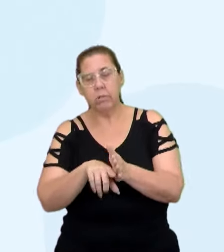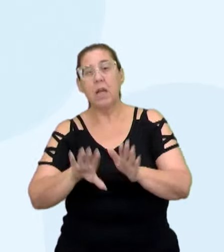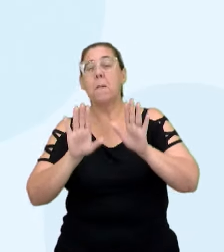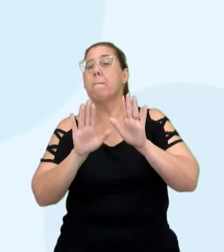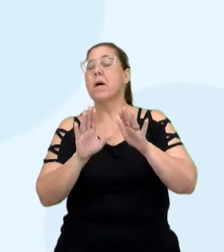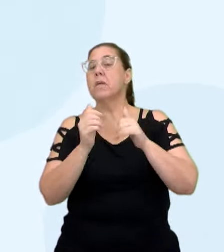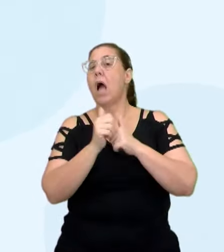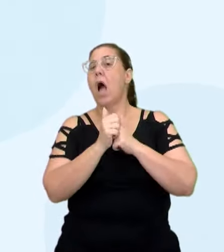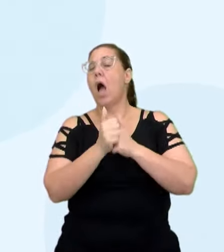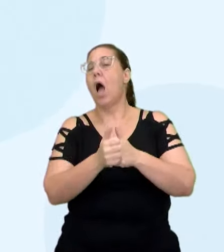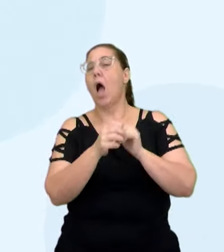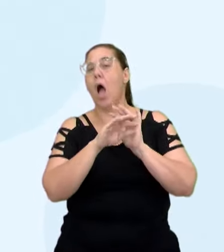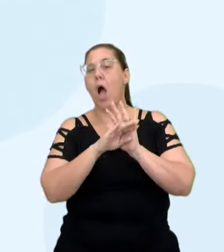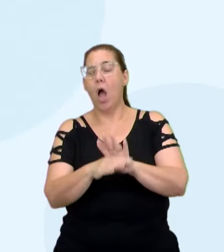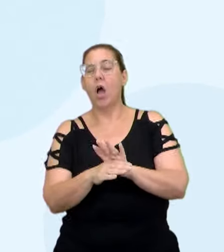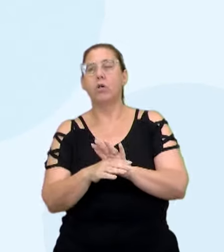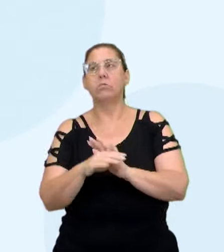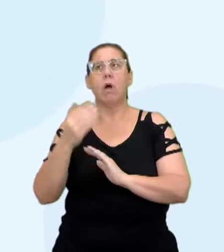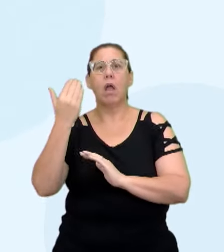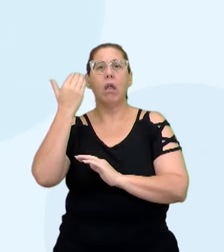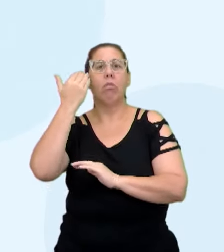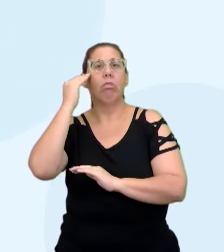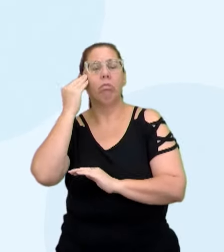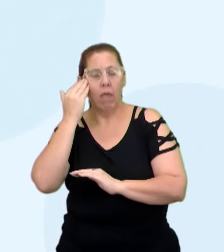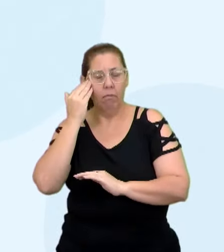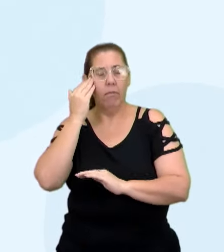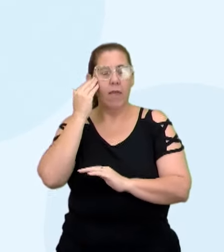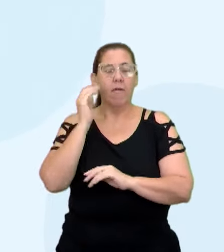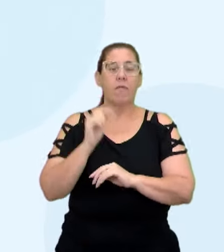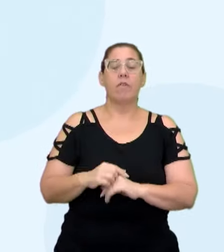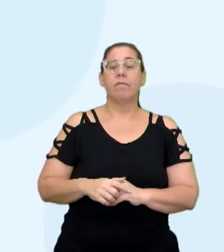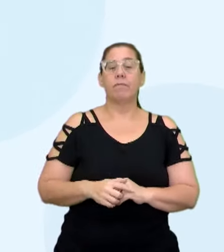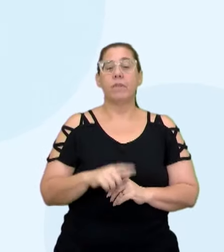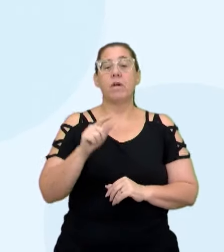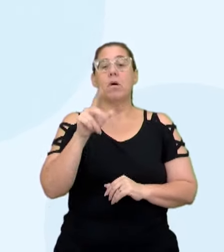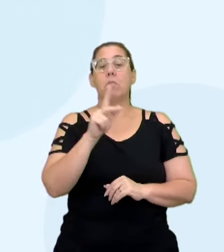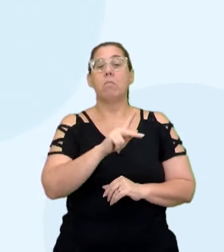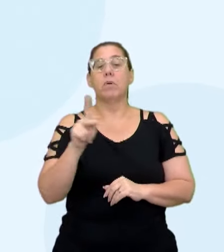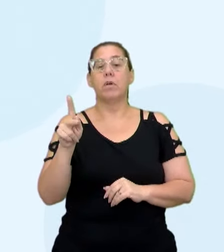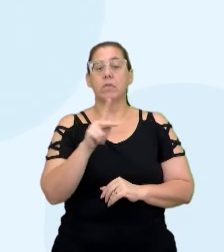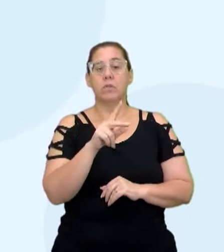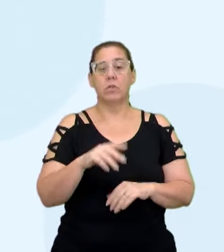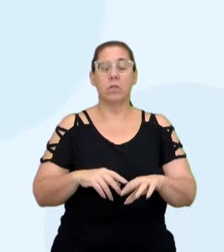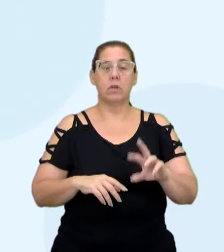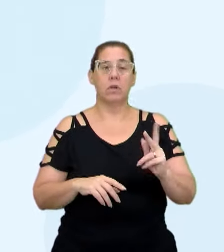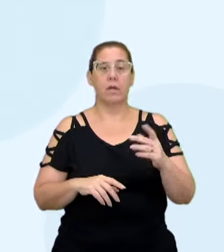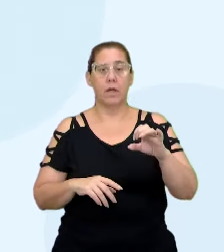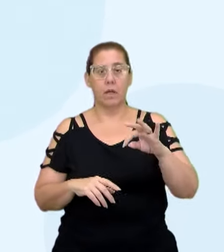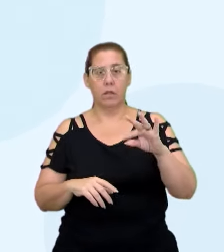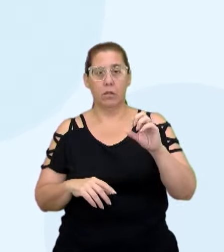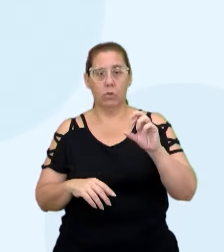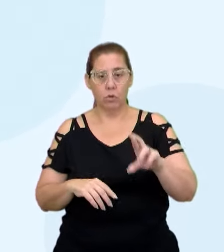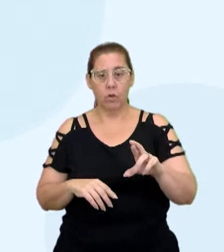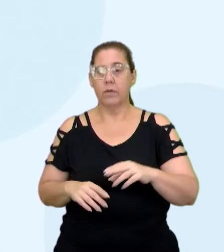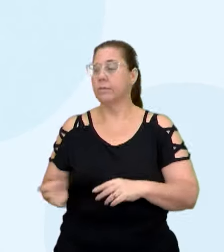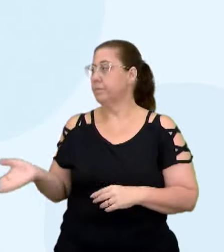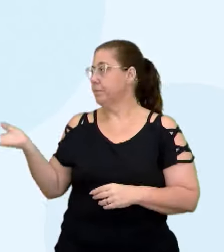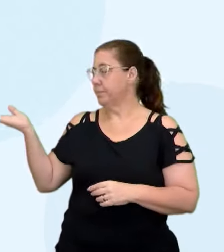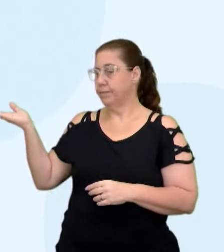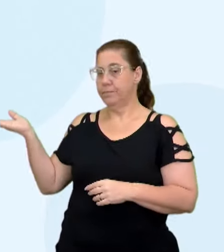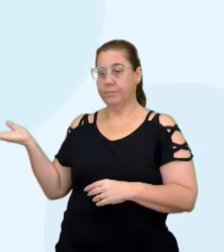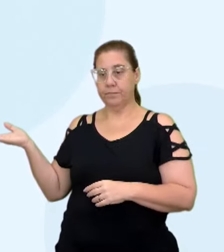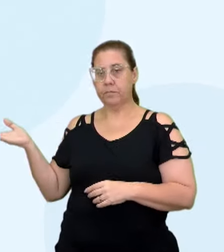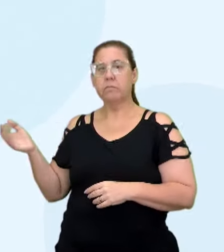nos ajudou a decifrar esse caso foi o professor Dr. Héctor Aguilar Vitorino. A gente fez